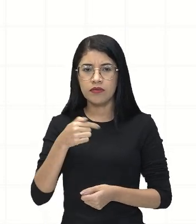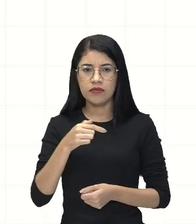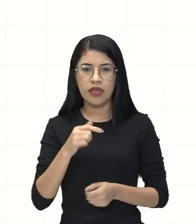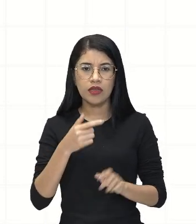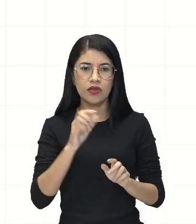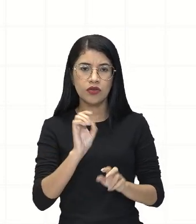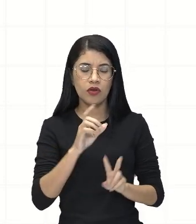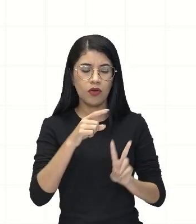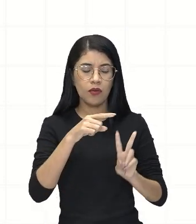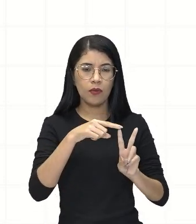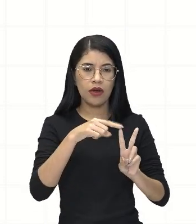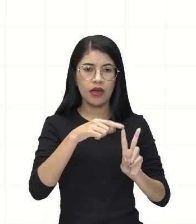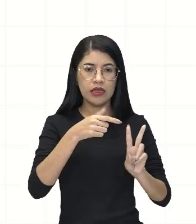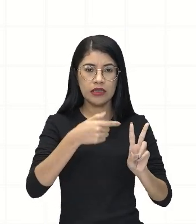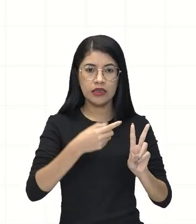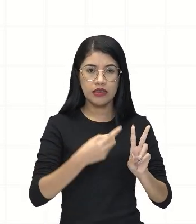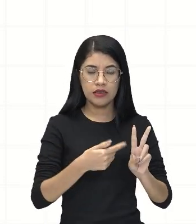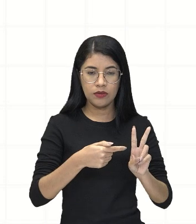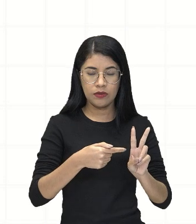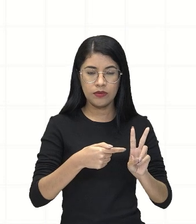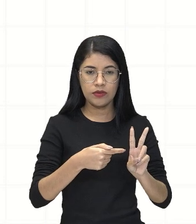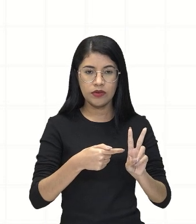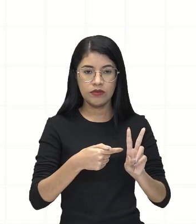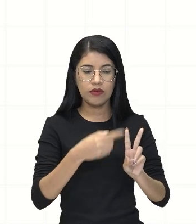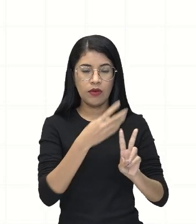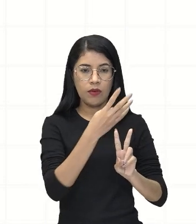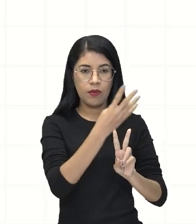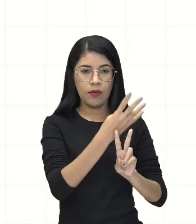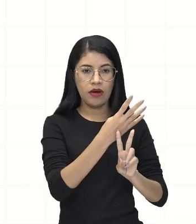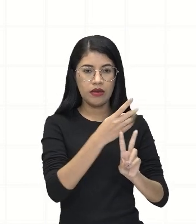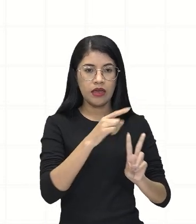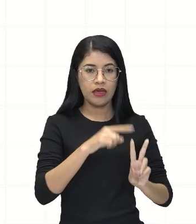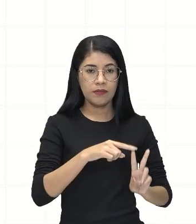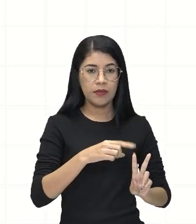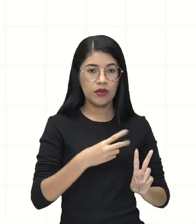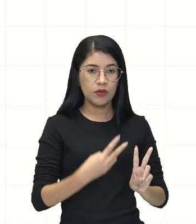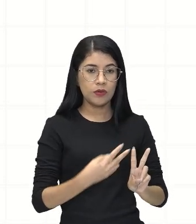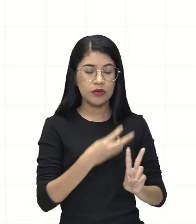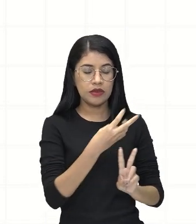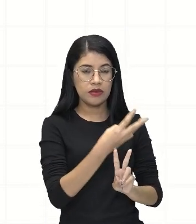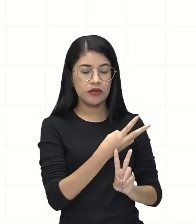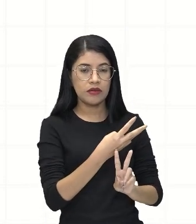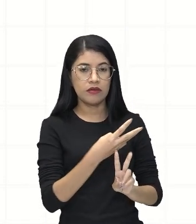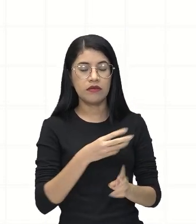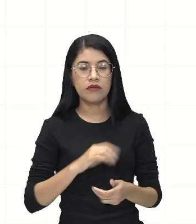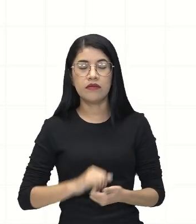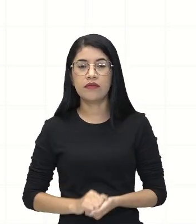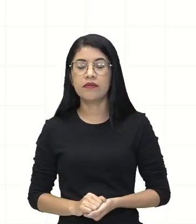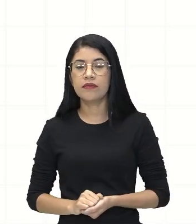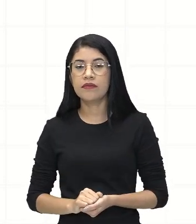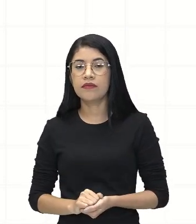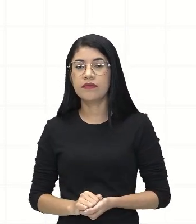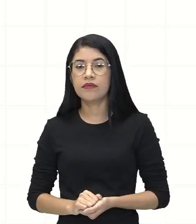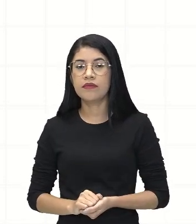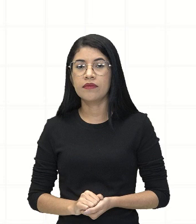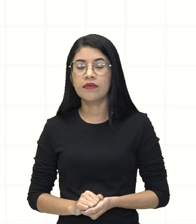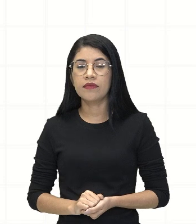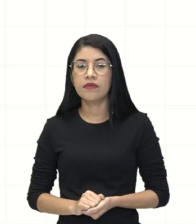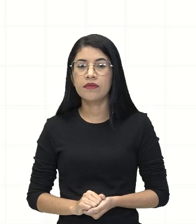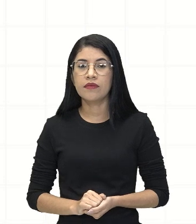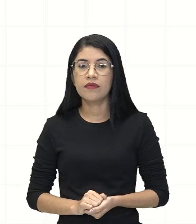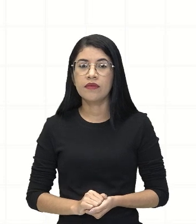raiz quarta de 2, né? Que vai ficar quanto? Quando não tem aqui o índice é 1, tudo